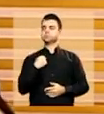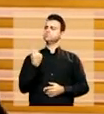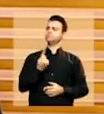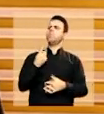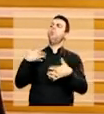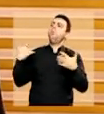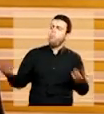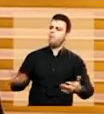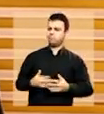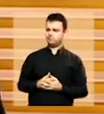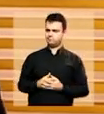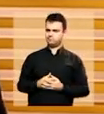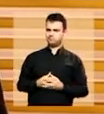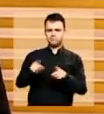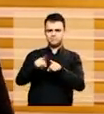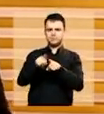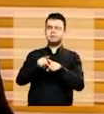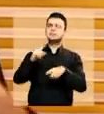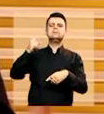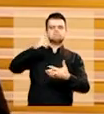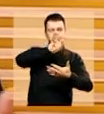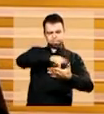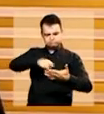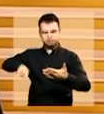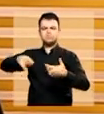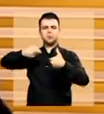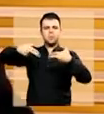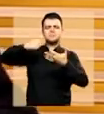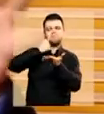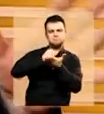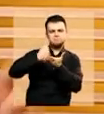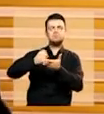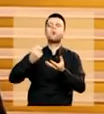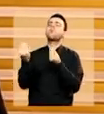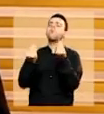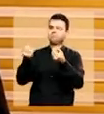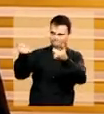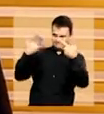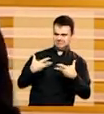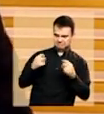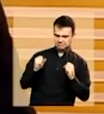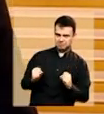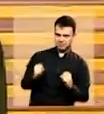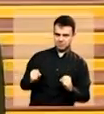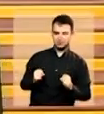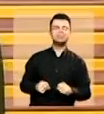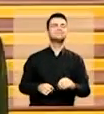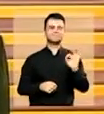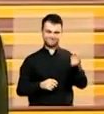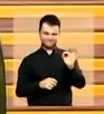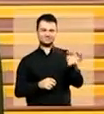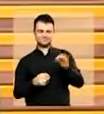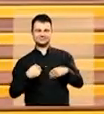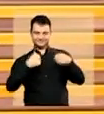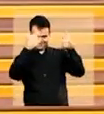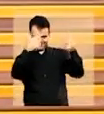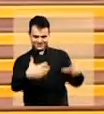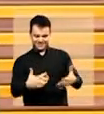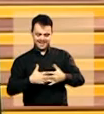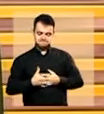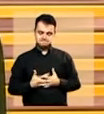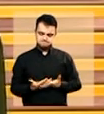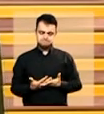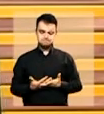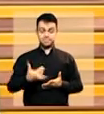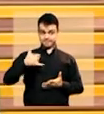com relação aos desafios com documentação, visto, esse tipo de coisa. Tem como você dar um panorama disso pra gente? Claro. Na verdade, assim,